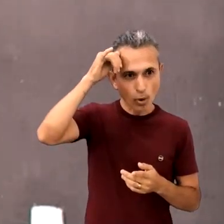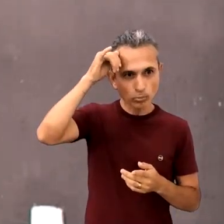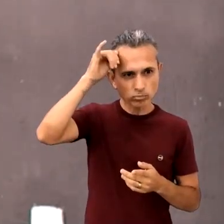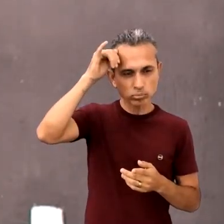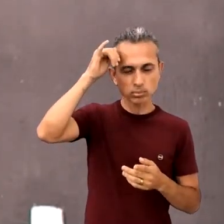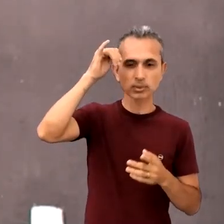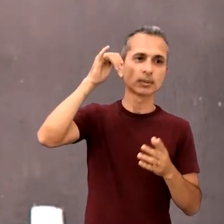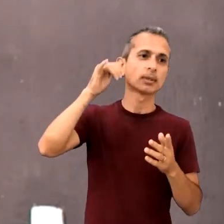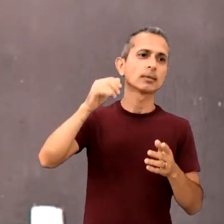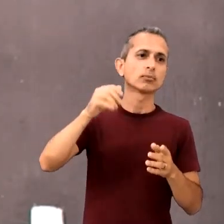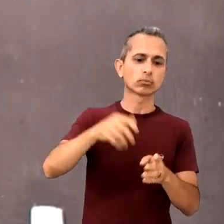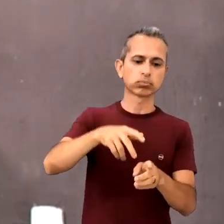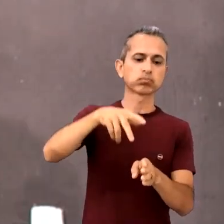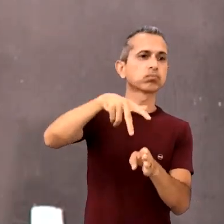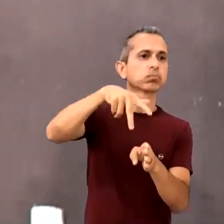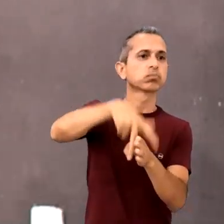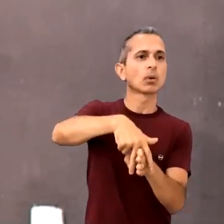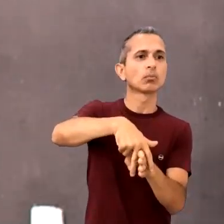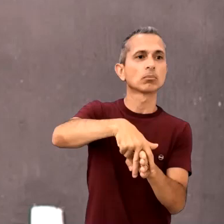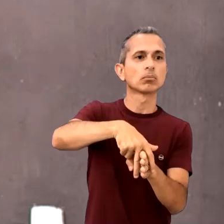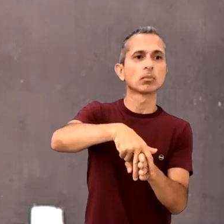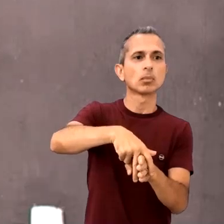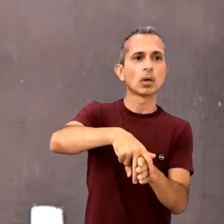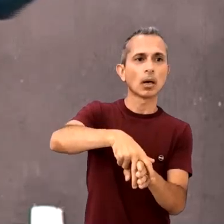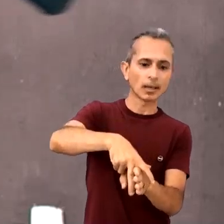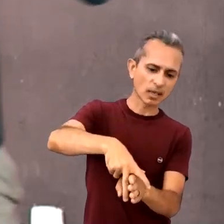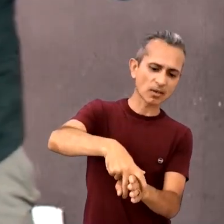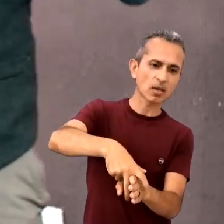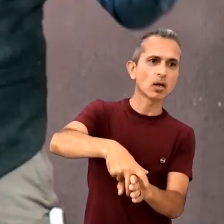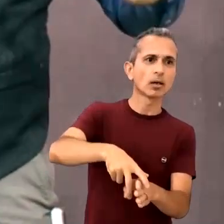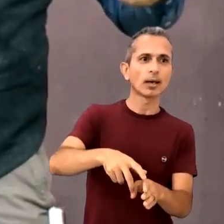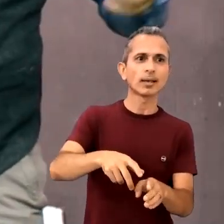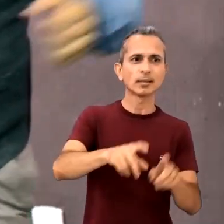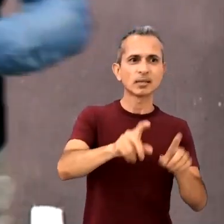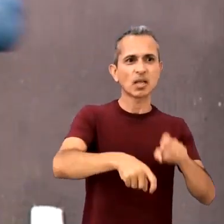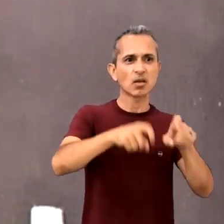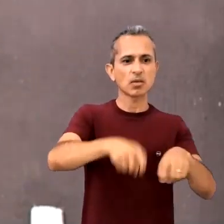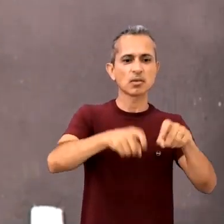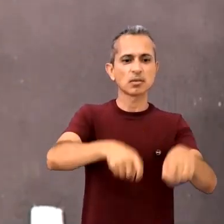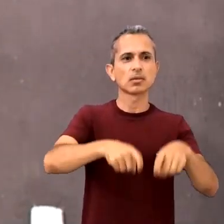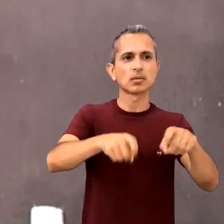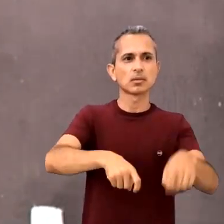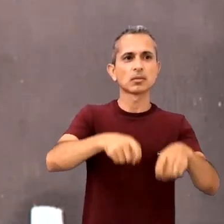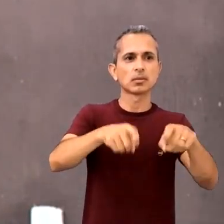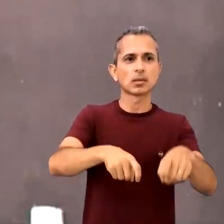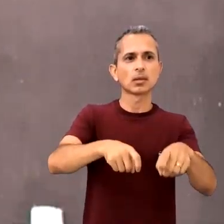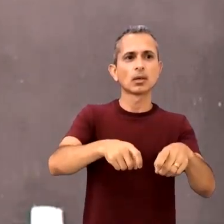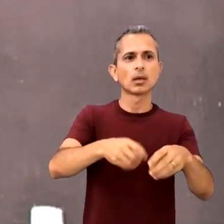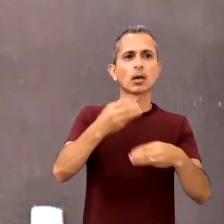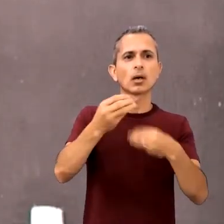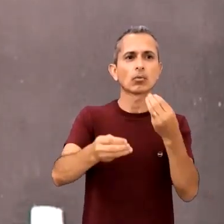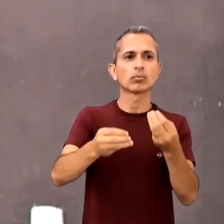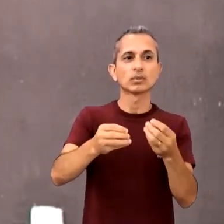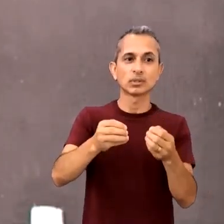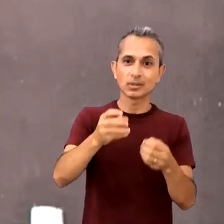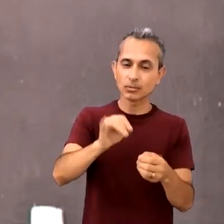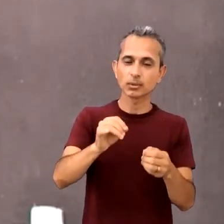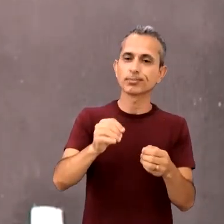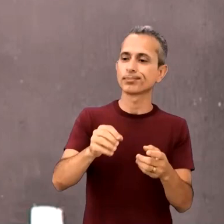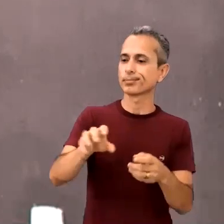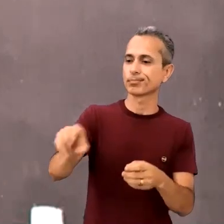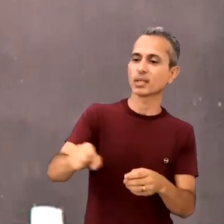ele arar a terra. O que é o jugo desigual? É se você pega um boi e um jumento e você bota